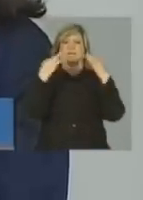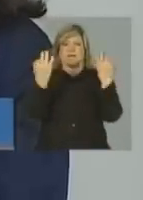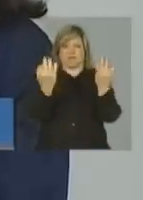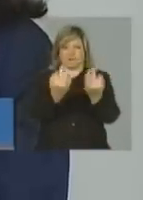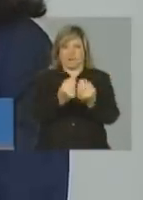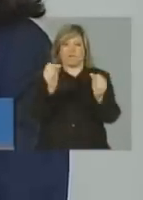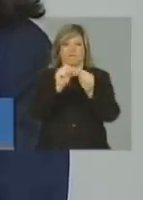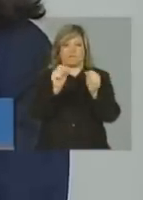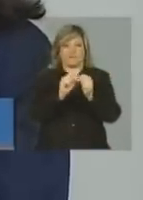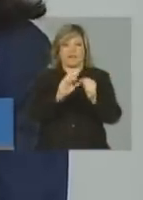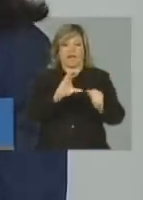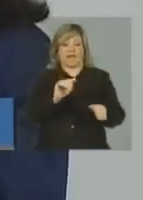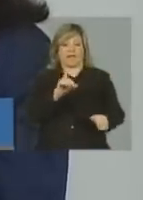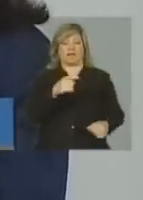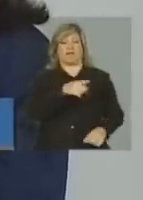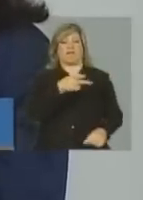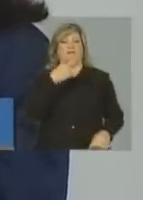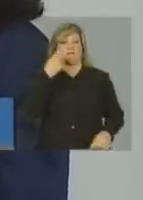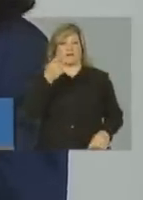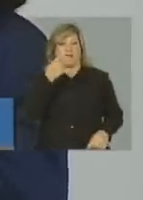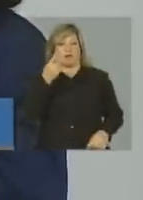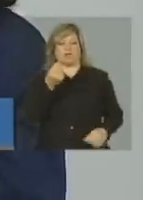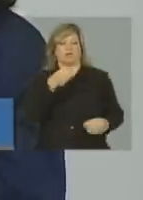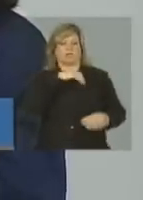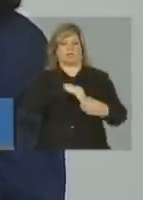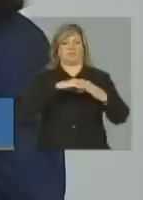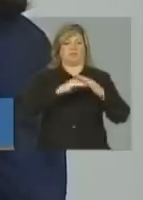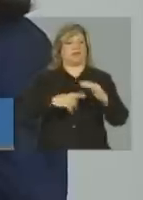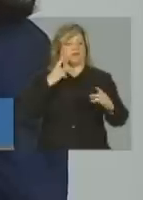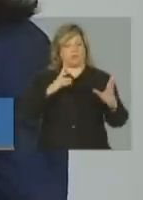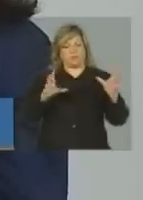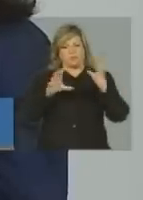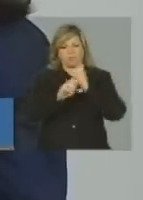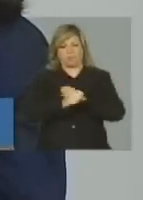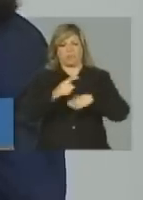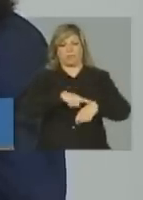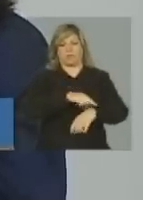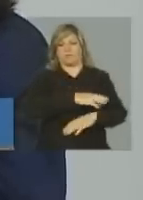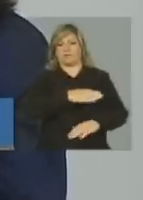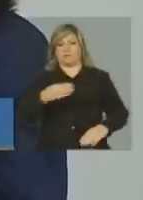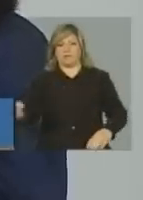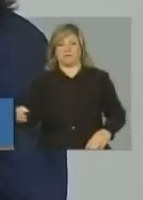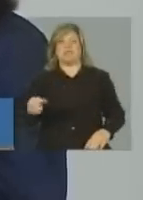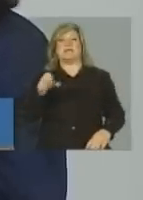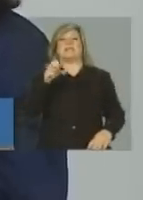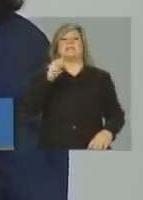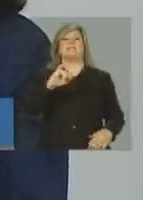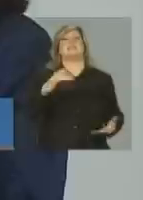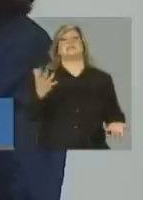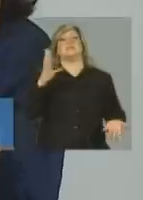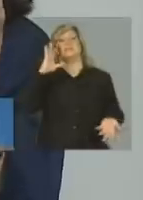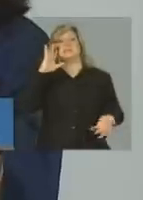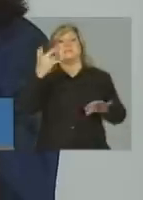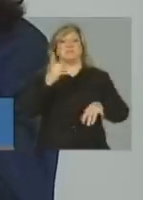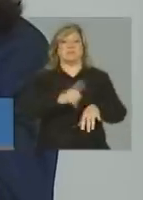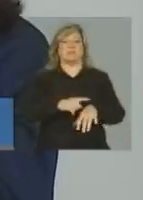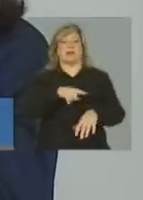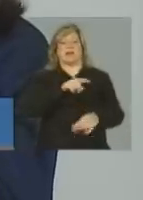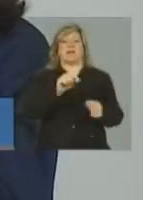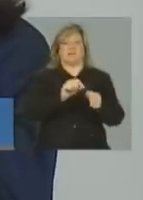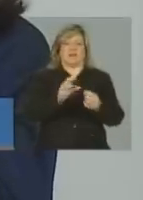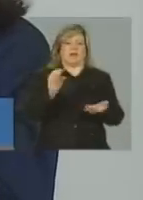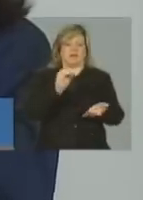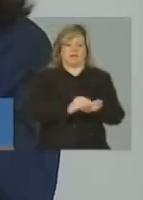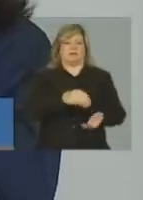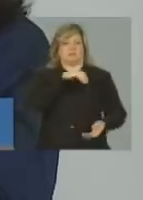ato do cadastramento, subdeclarou renda, nós vamos calcular para o período inteiro. Se em um determinado momento da vida dela, ou seja, ela se cadastrou com